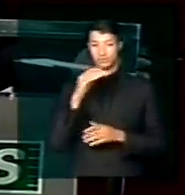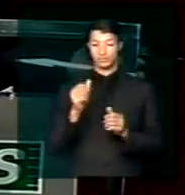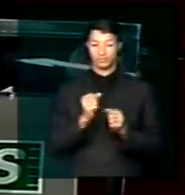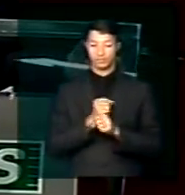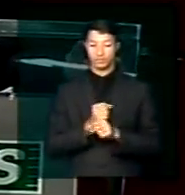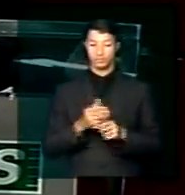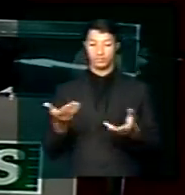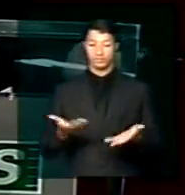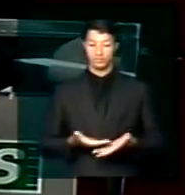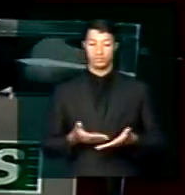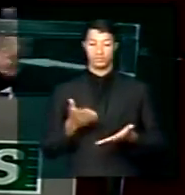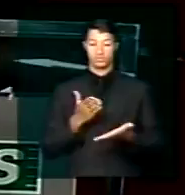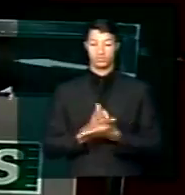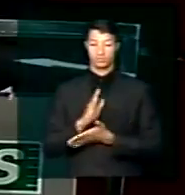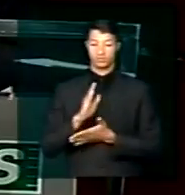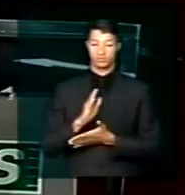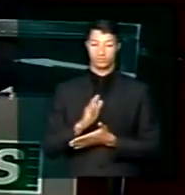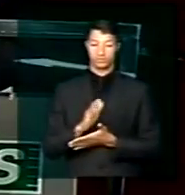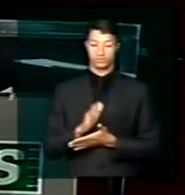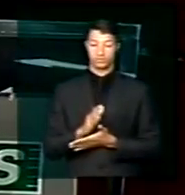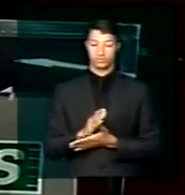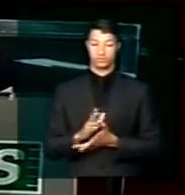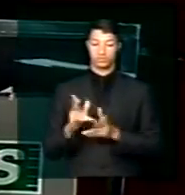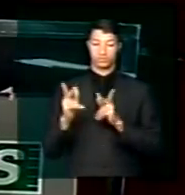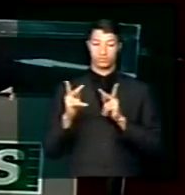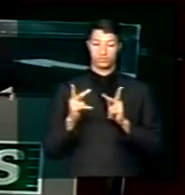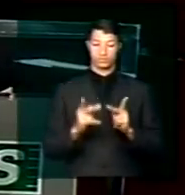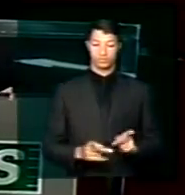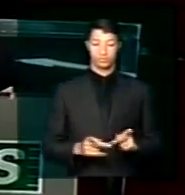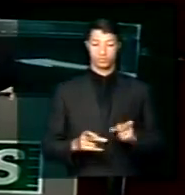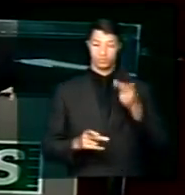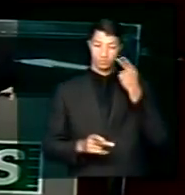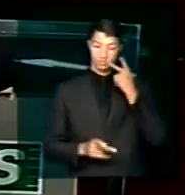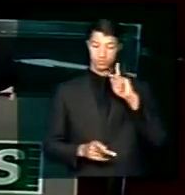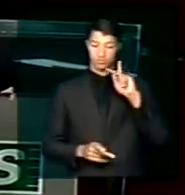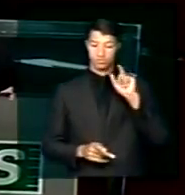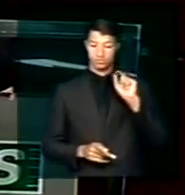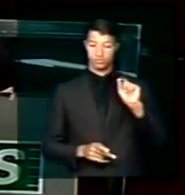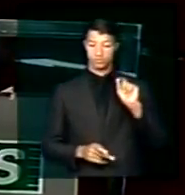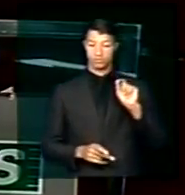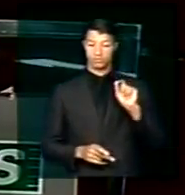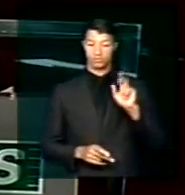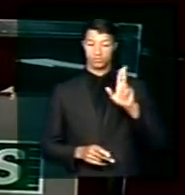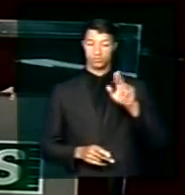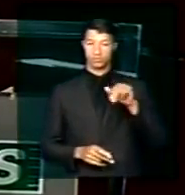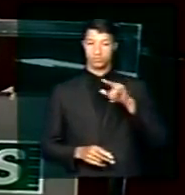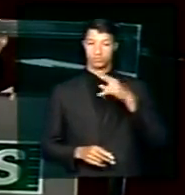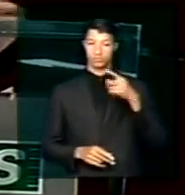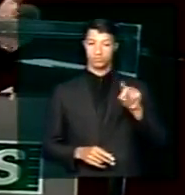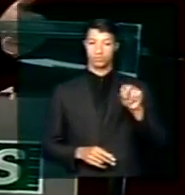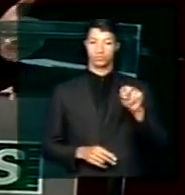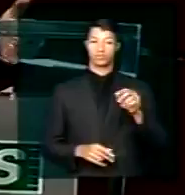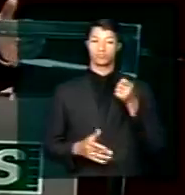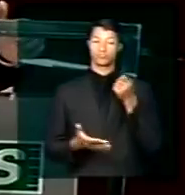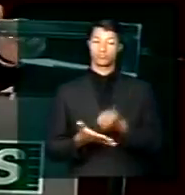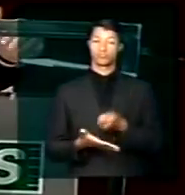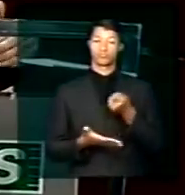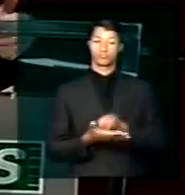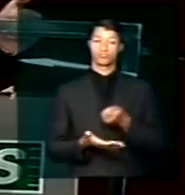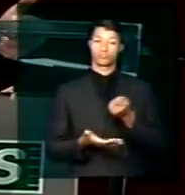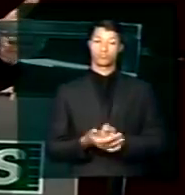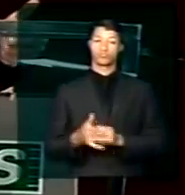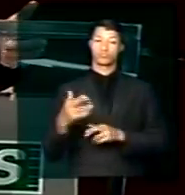ano, aprovou um projeto para que a União fosse obrigada